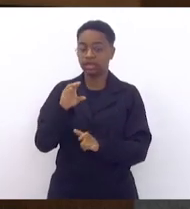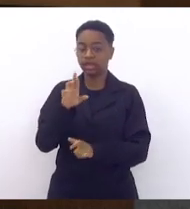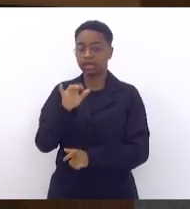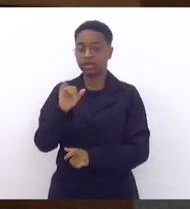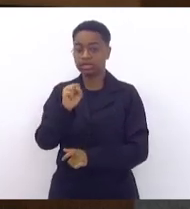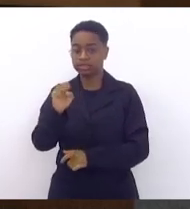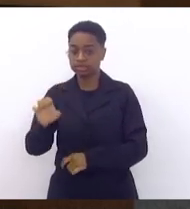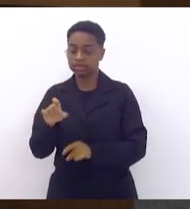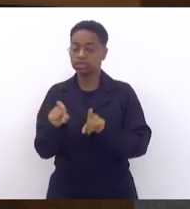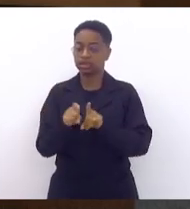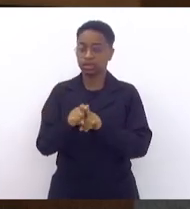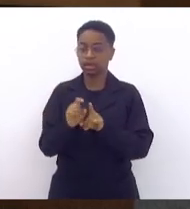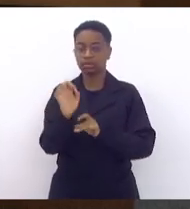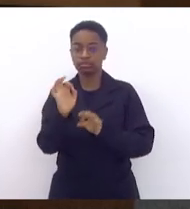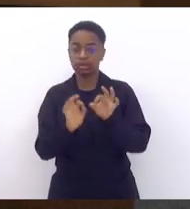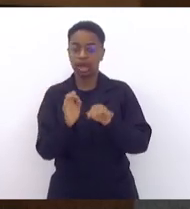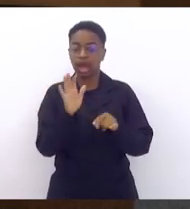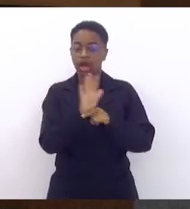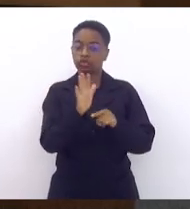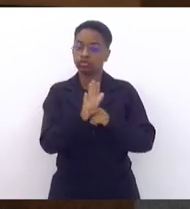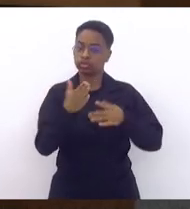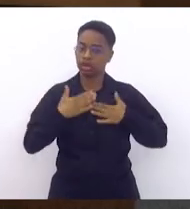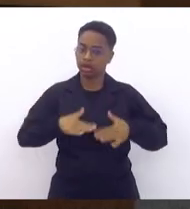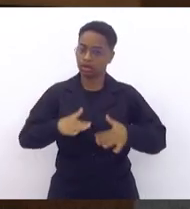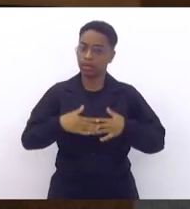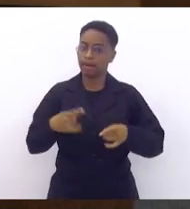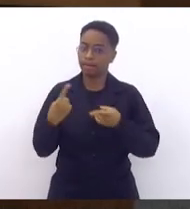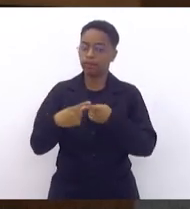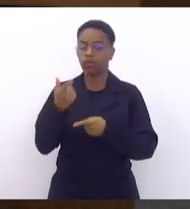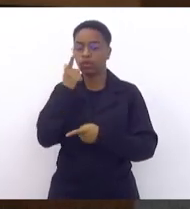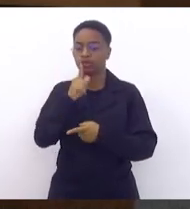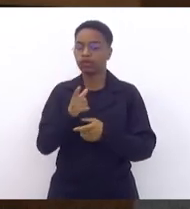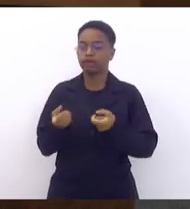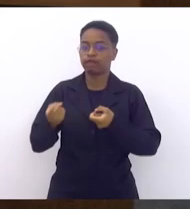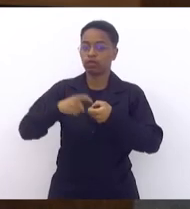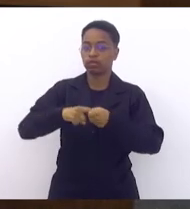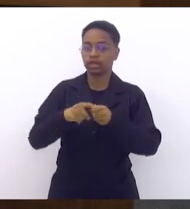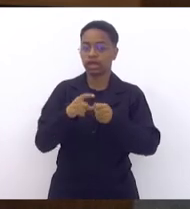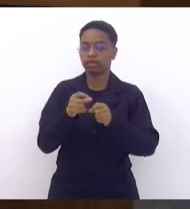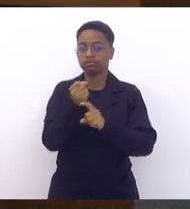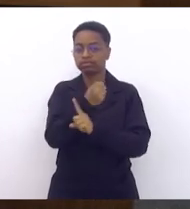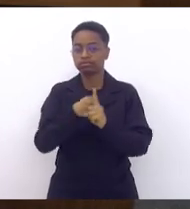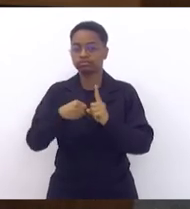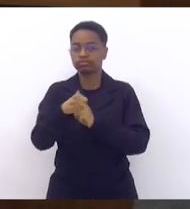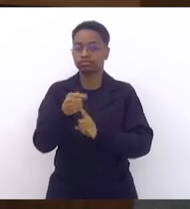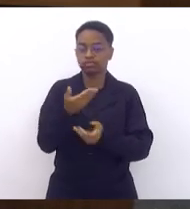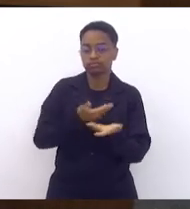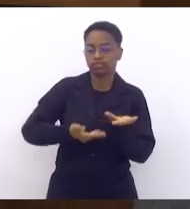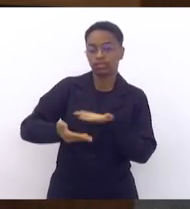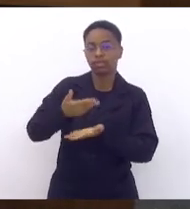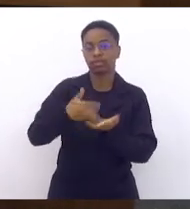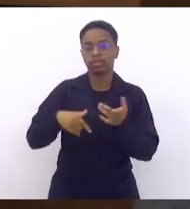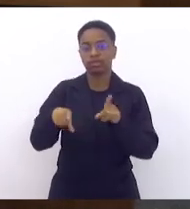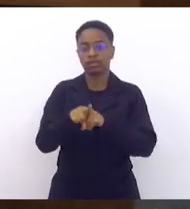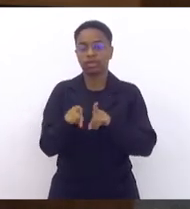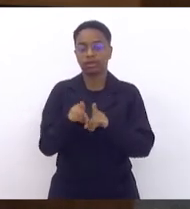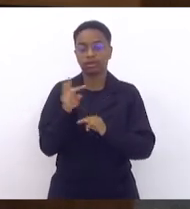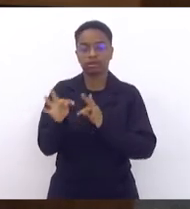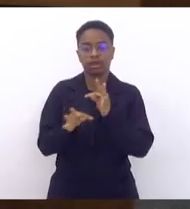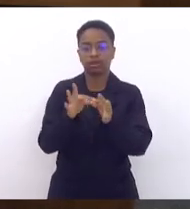e estabilizá-la, para que ela possa voltar ao convívio social e ter o tratamento em